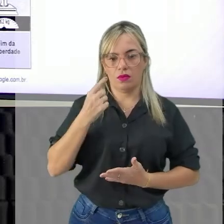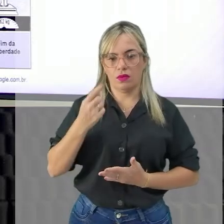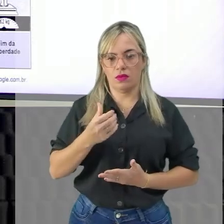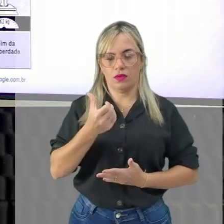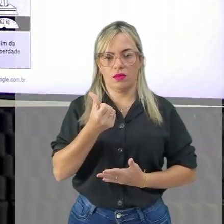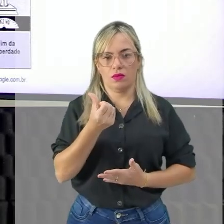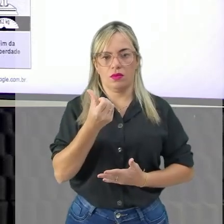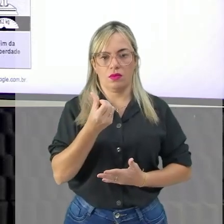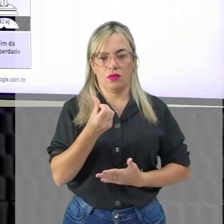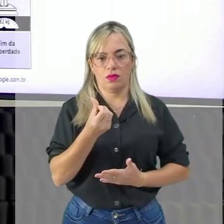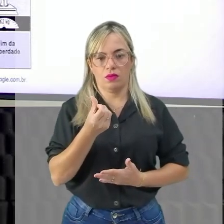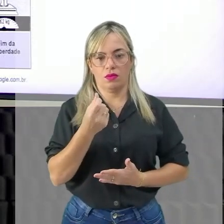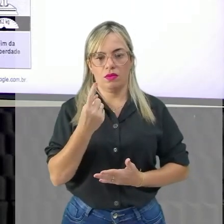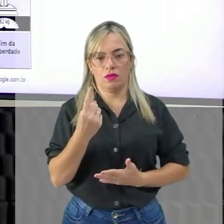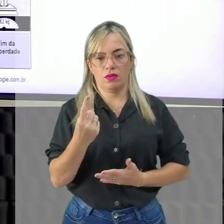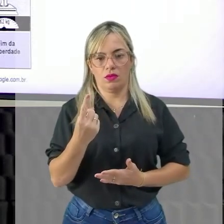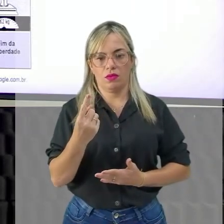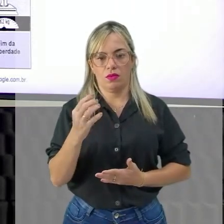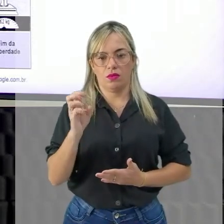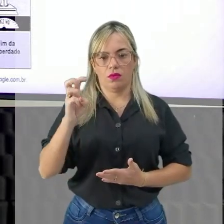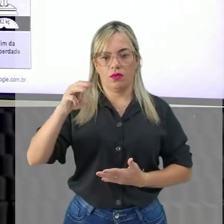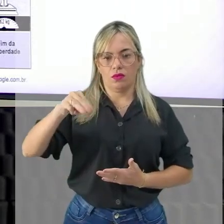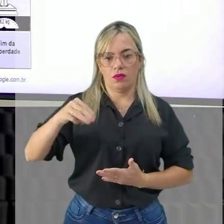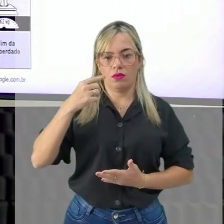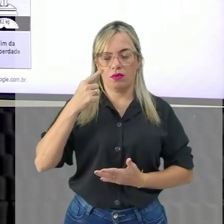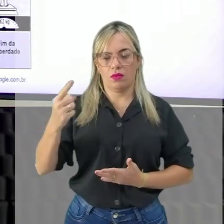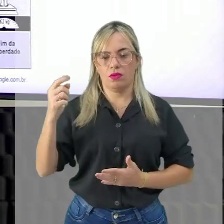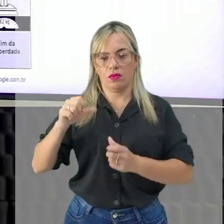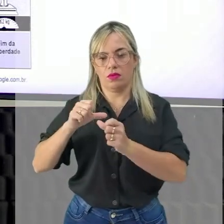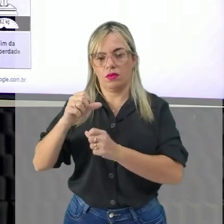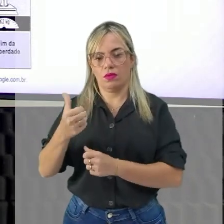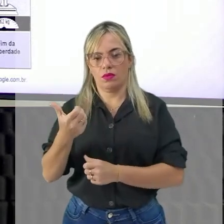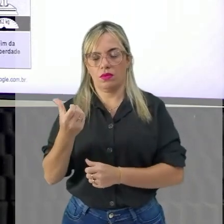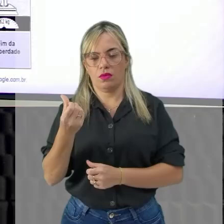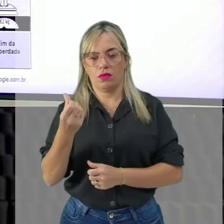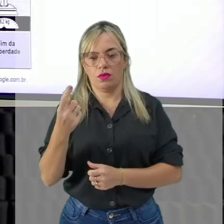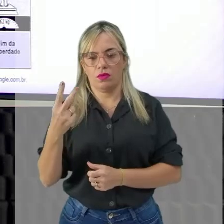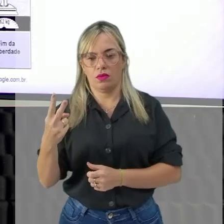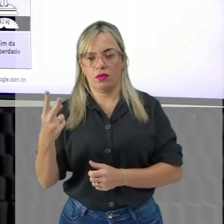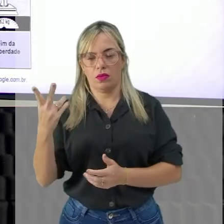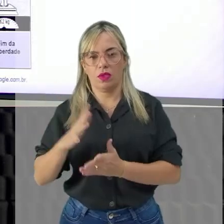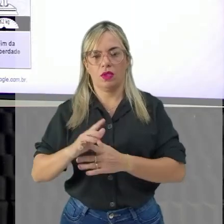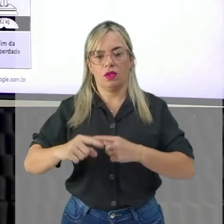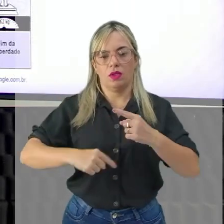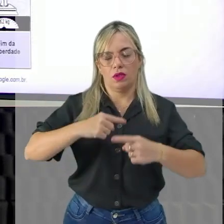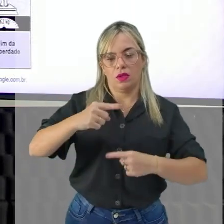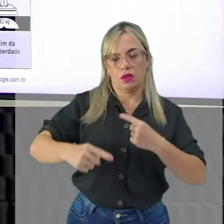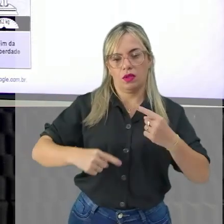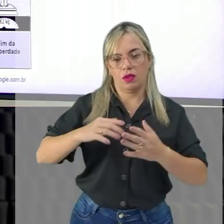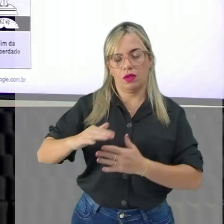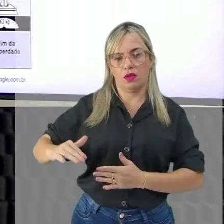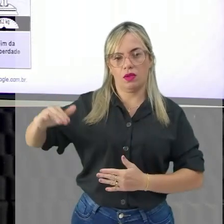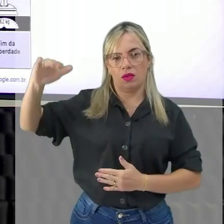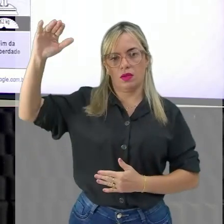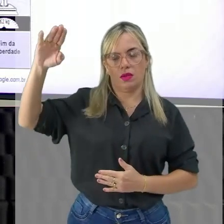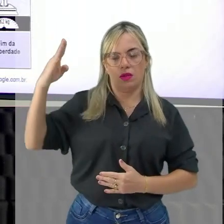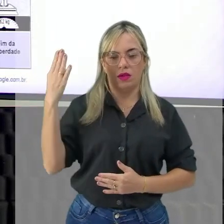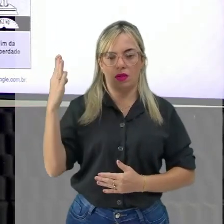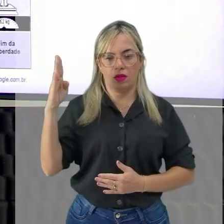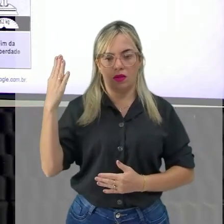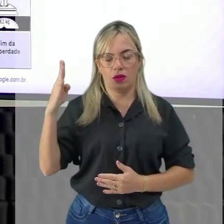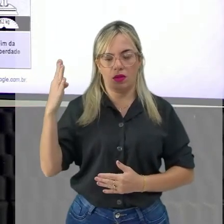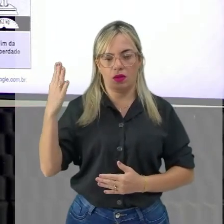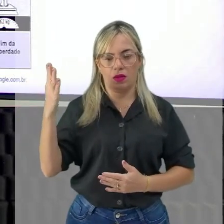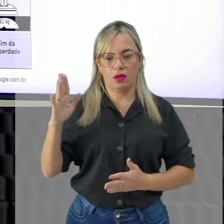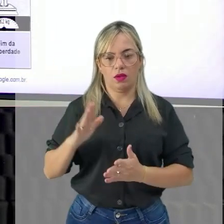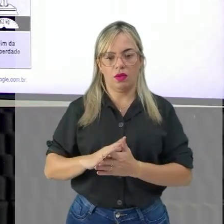aí é o fim da puberdade, já temos um corpo maduro para quê? Para a reprodução, porque a biologia está olhando isso, a reprodução